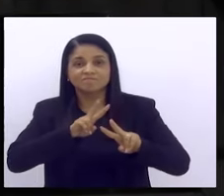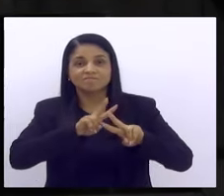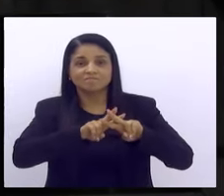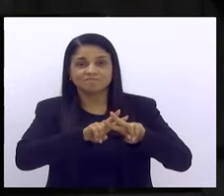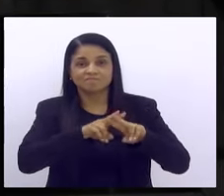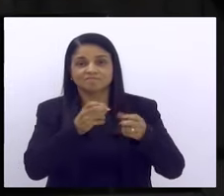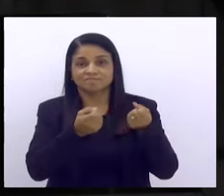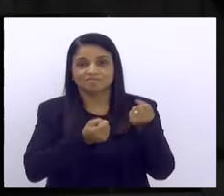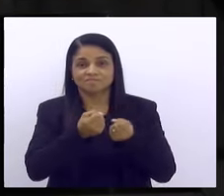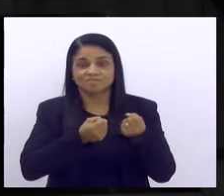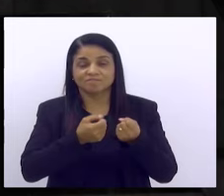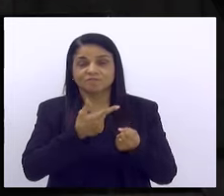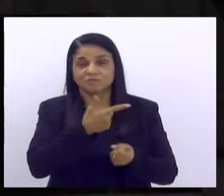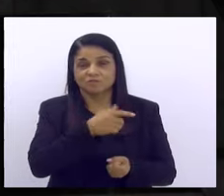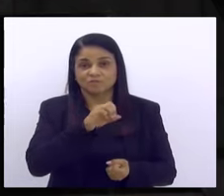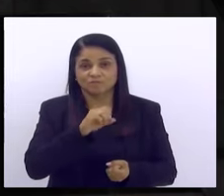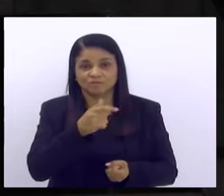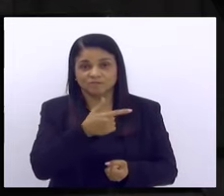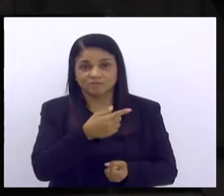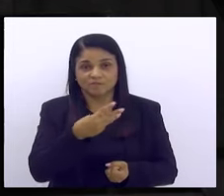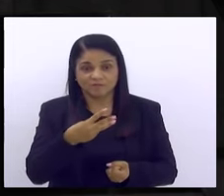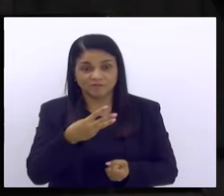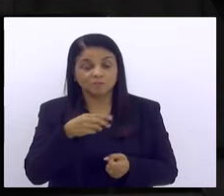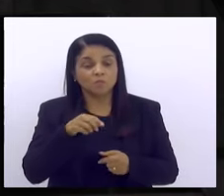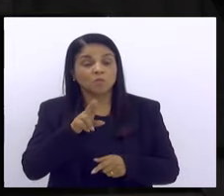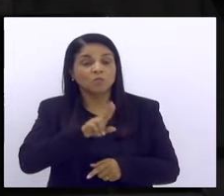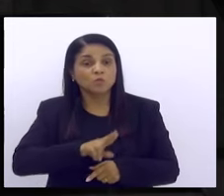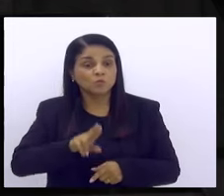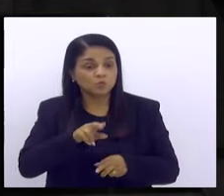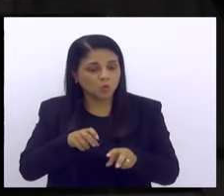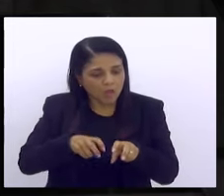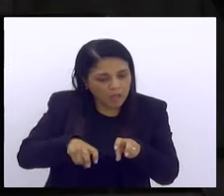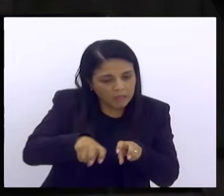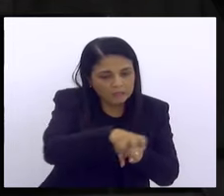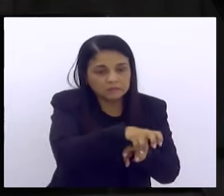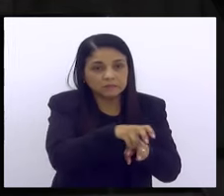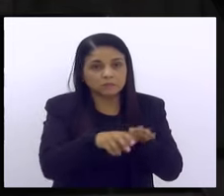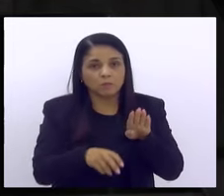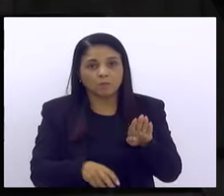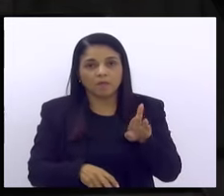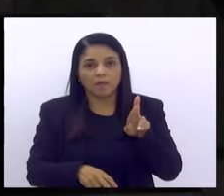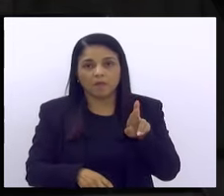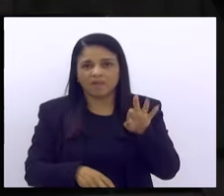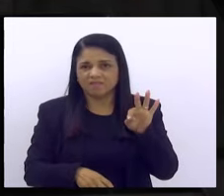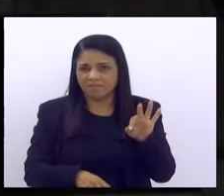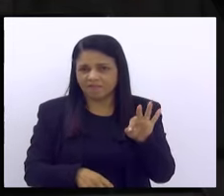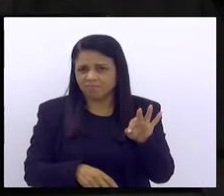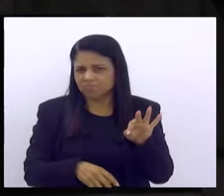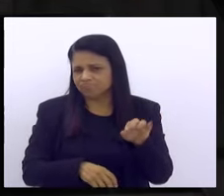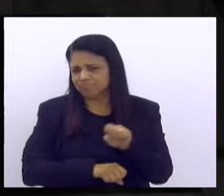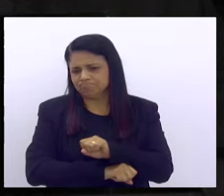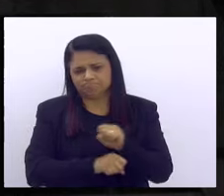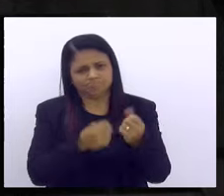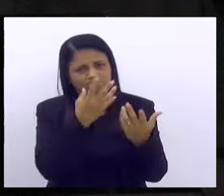por ter usado em algum momento a faixa seletiva do BRT. É inaceitável isso,